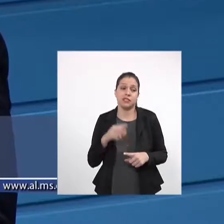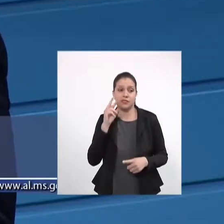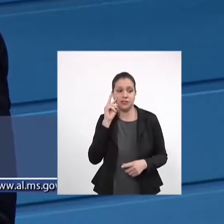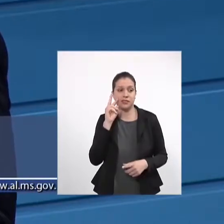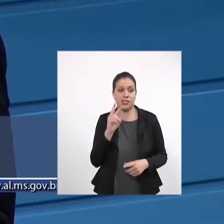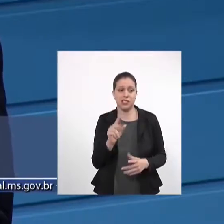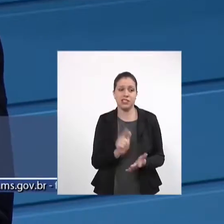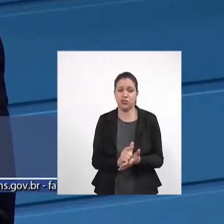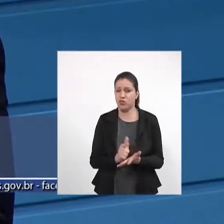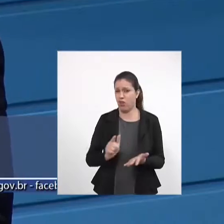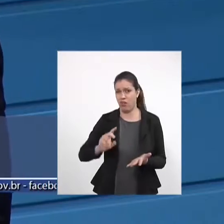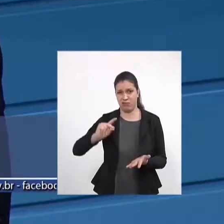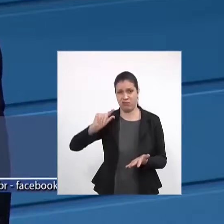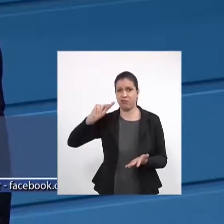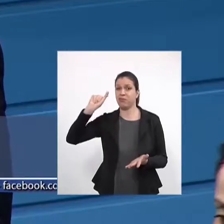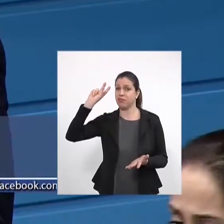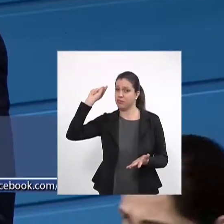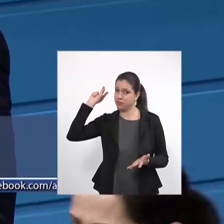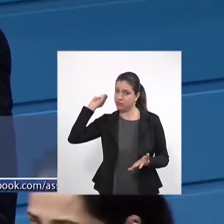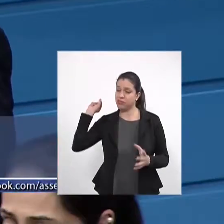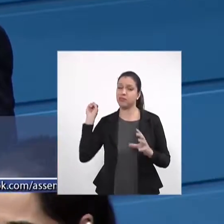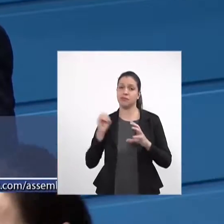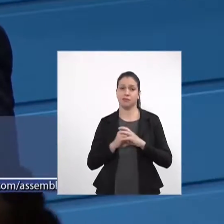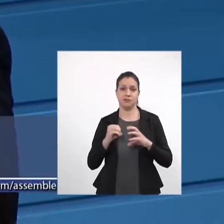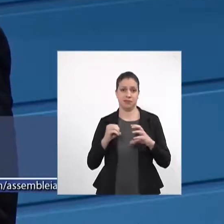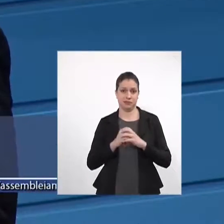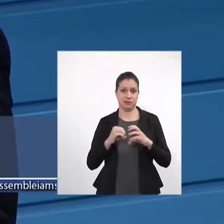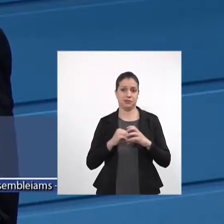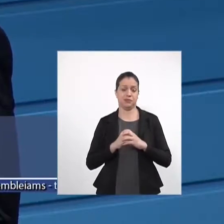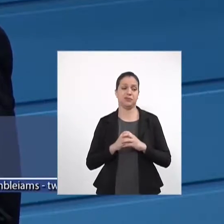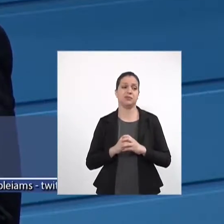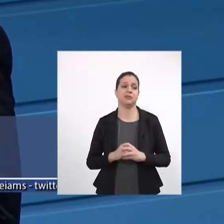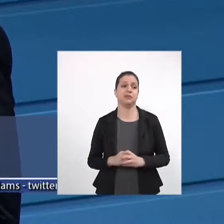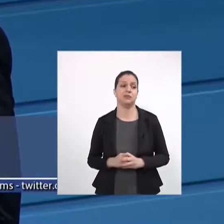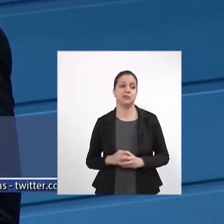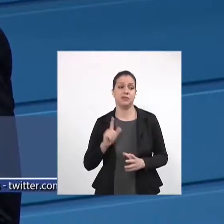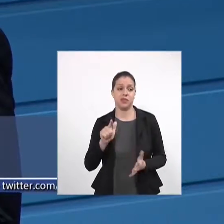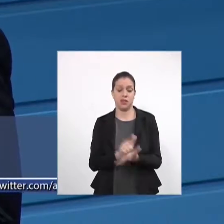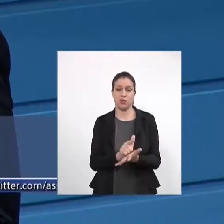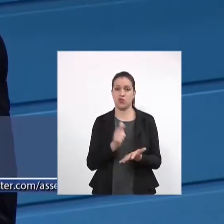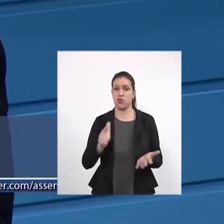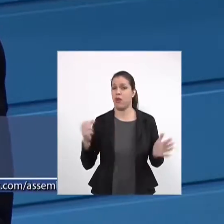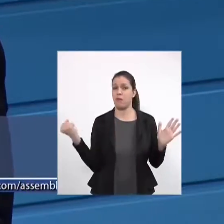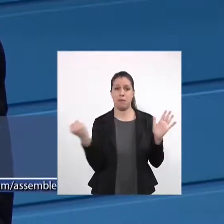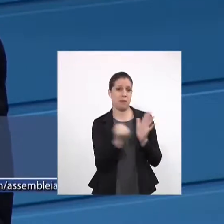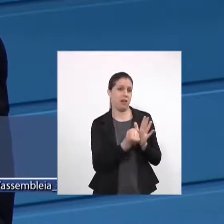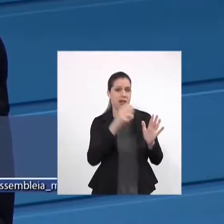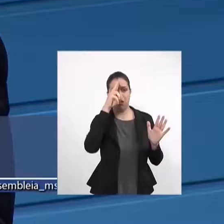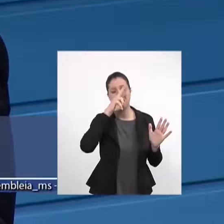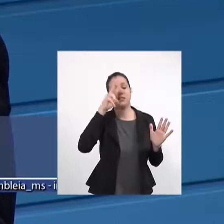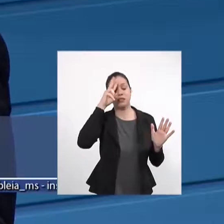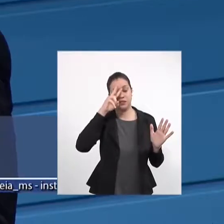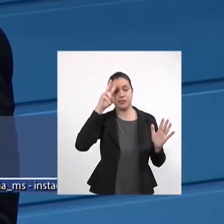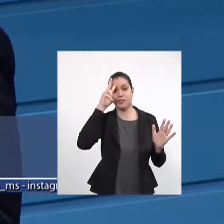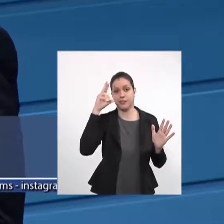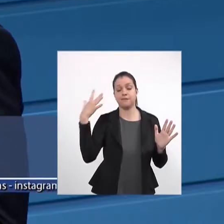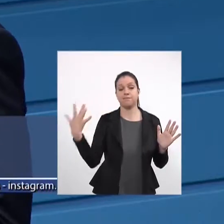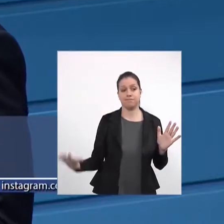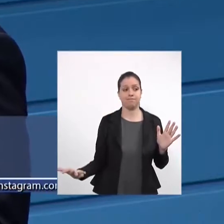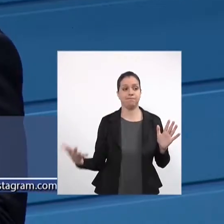mais antigos do Centro-Oeste até. Um jornal que marcou história, que fez história,